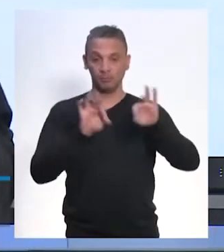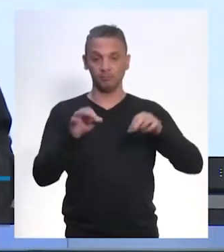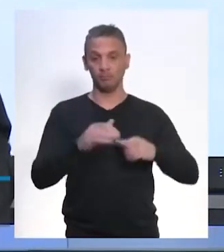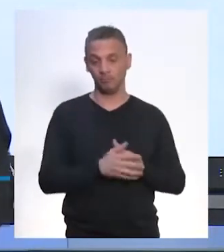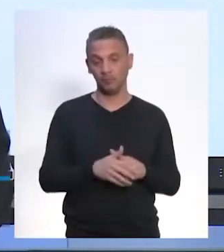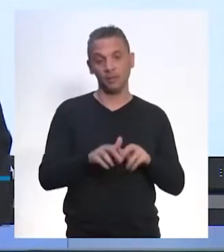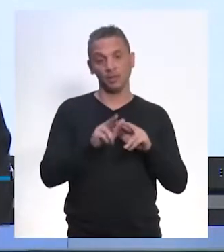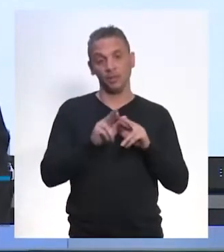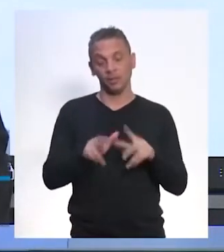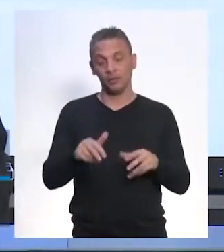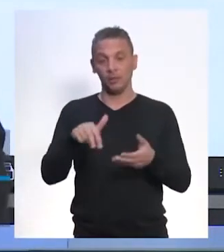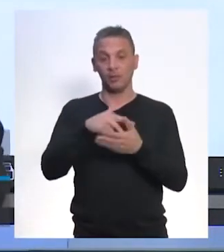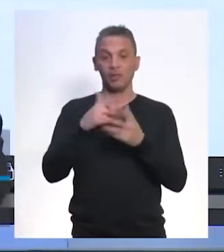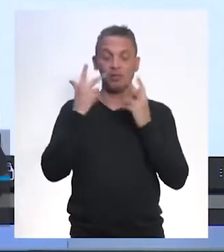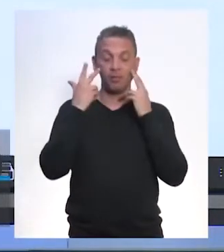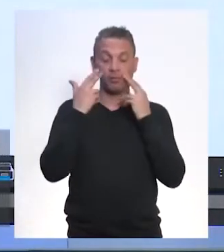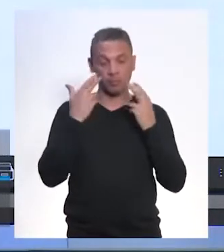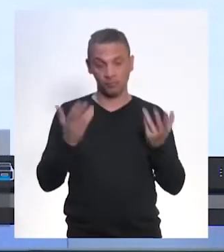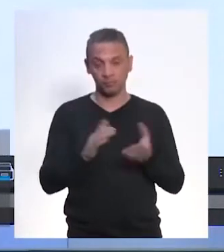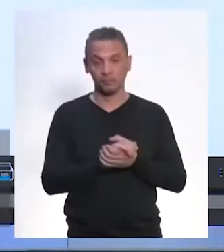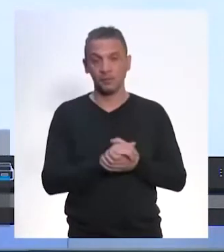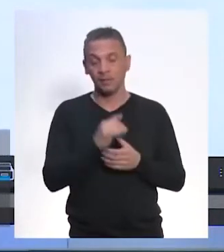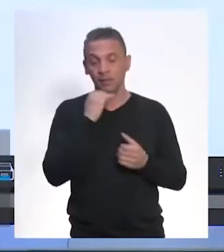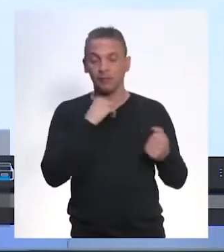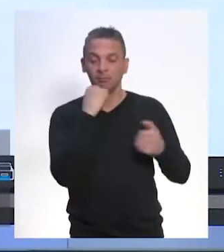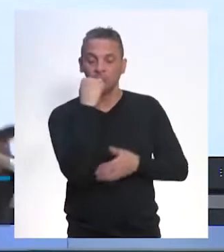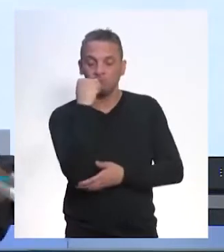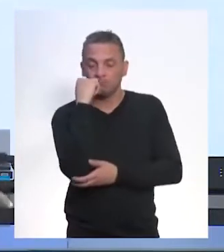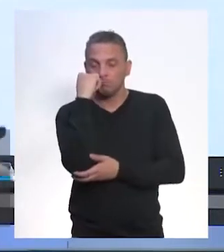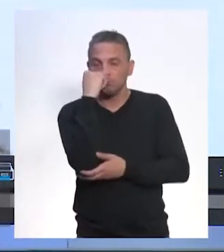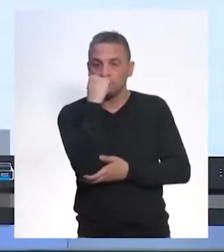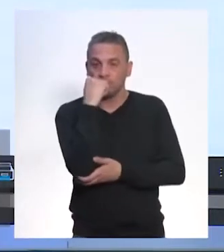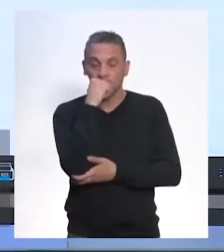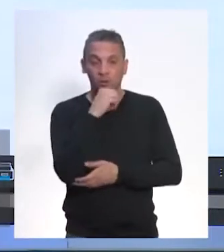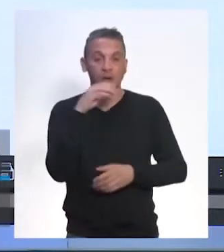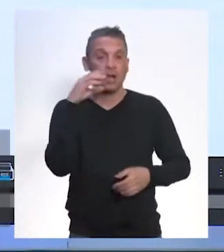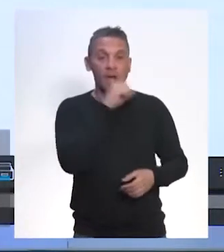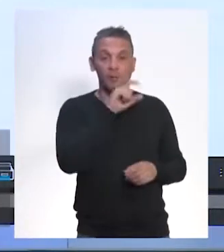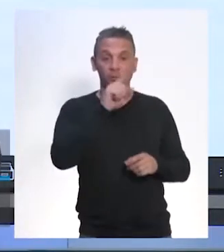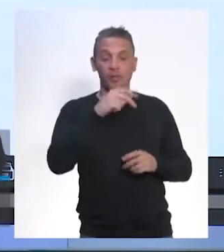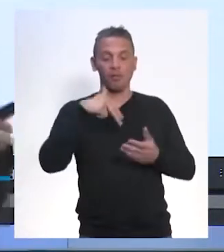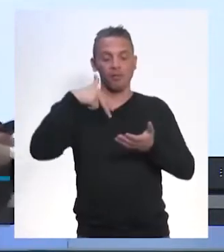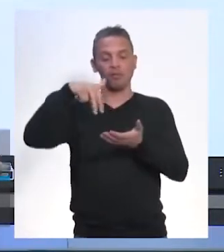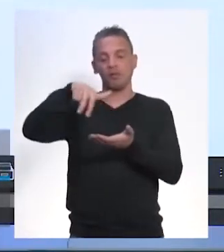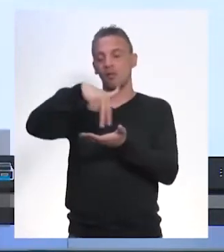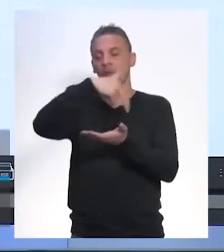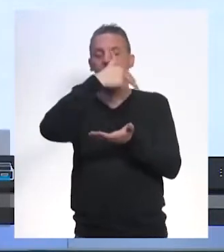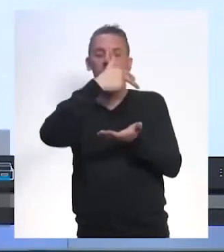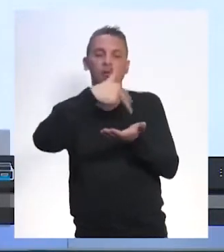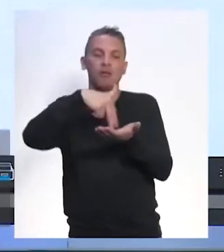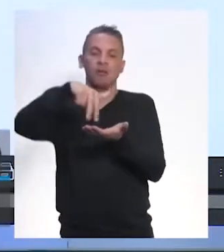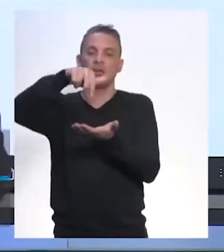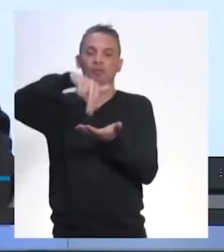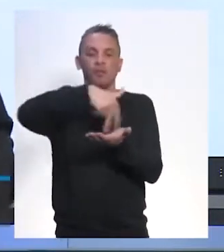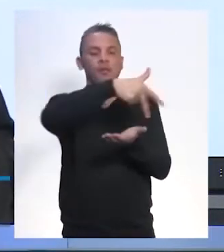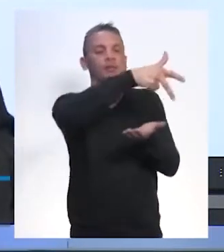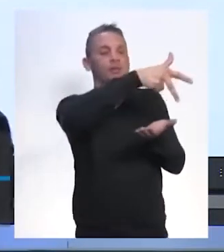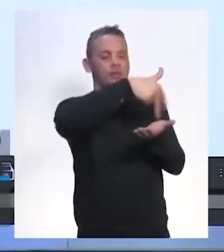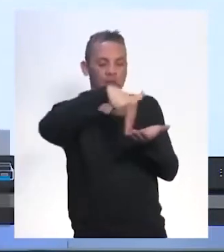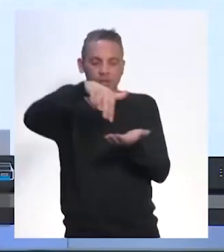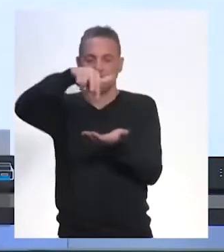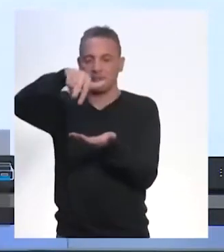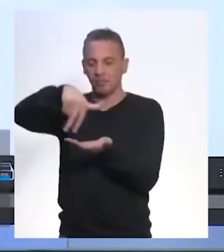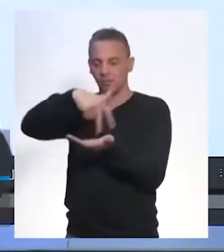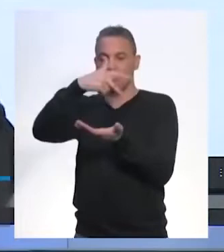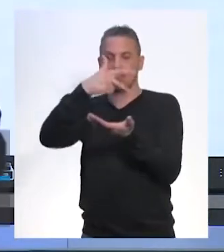mais fluida, por exemplo, como o forró, que apesar de rápido é uma dança mais fluida. As pessoas deslizam pelo salão, elas não entram em atrito